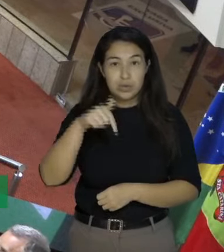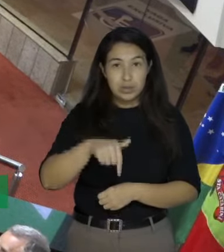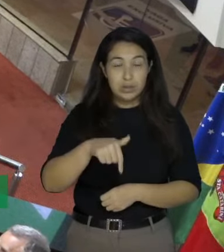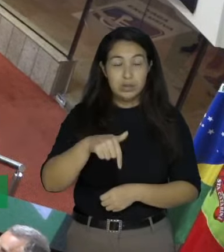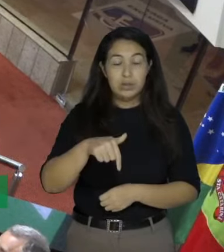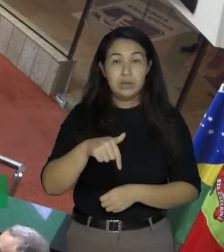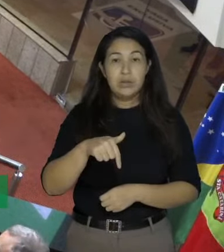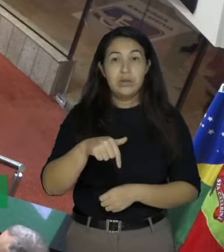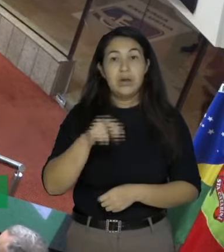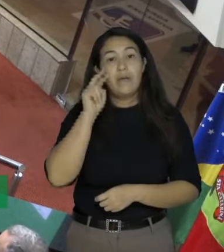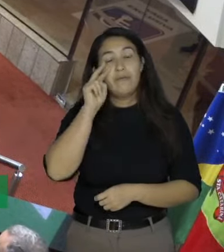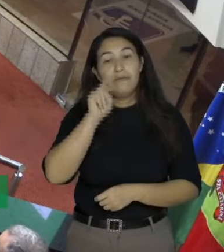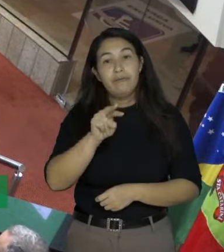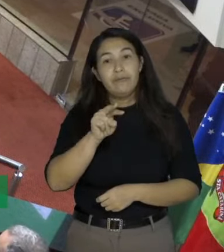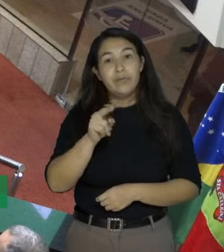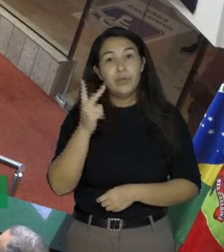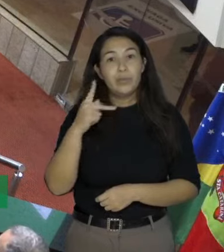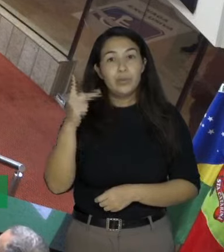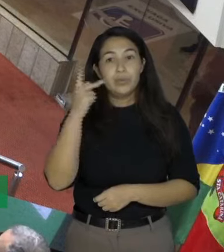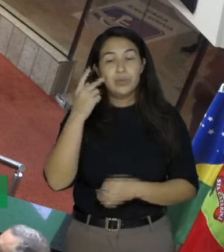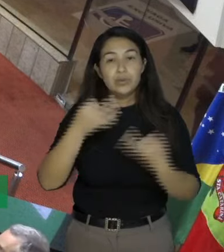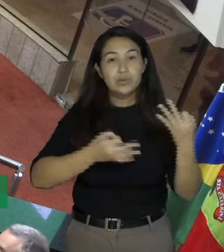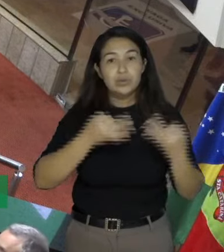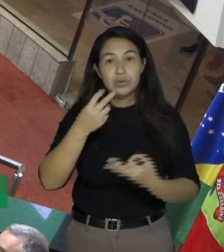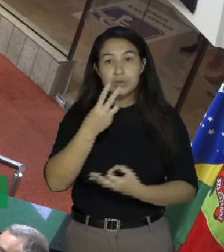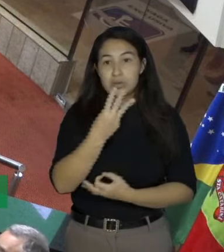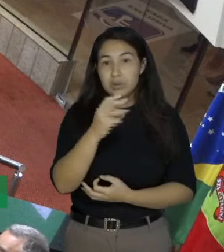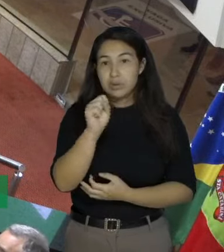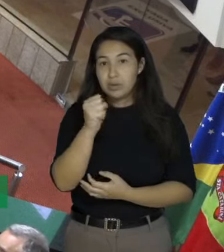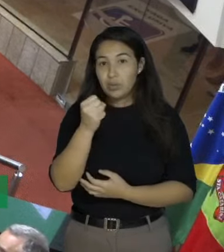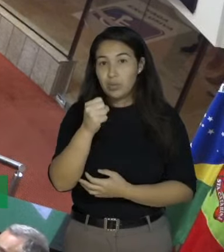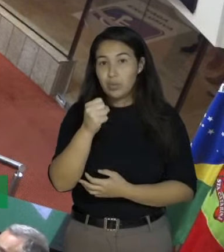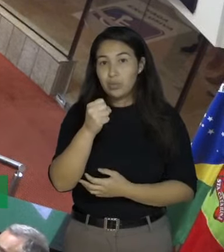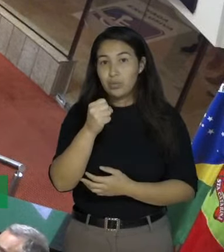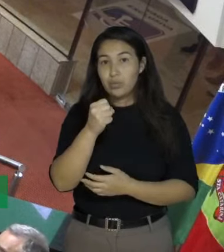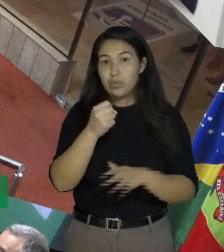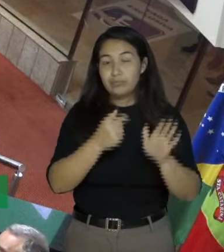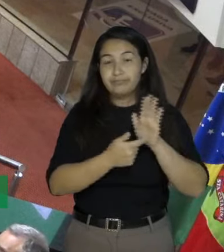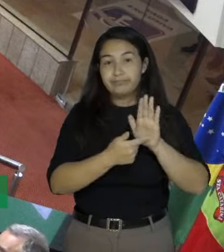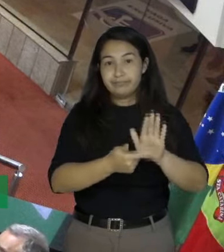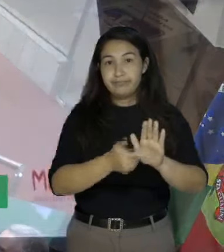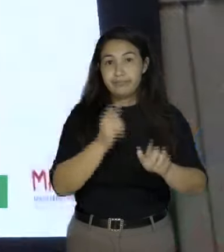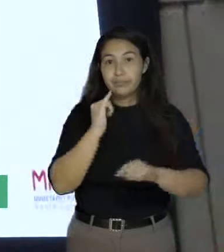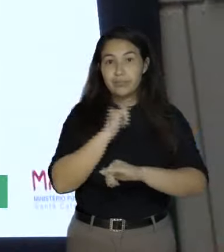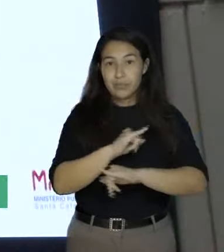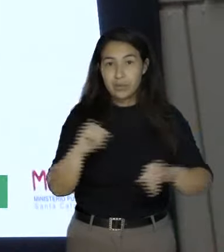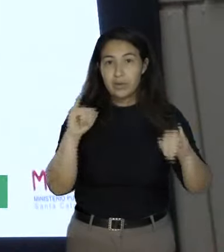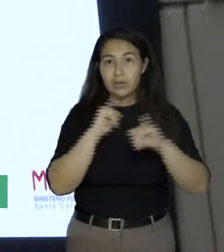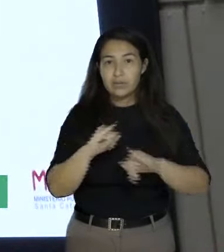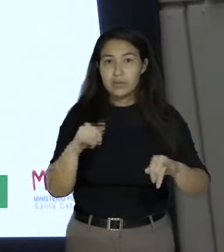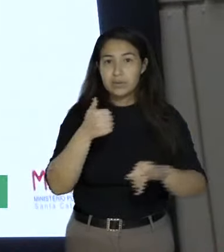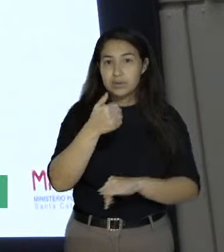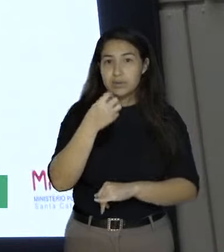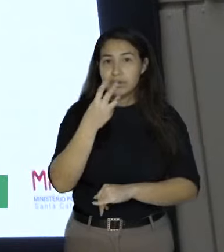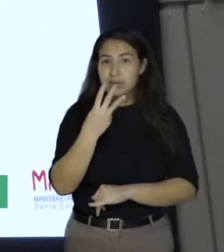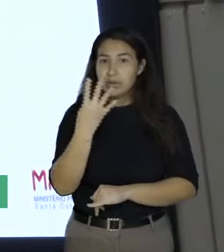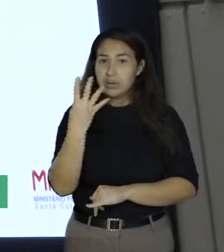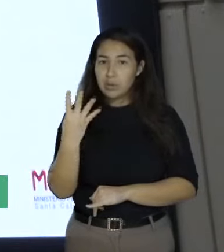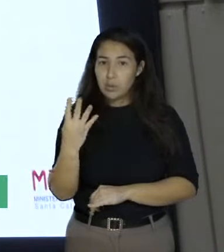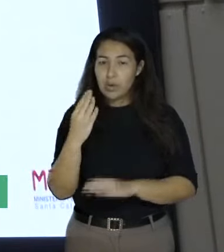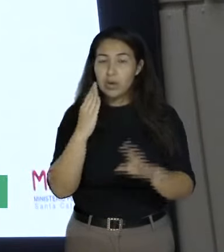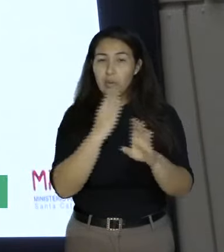Procurador de Justiça Paulo Brandão 38 denúncias 134 casos foram analisados por